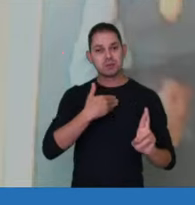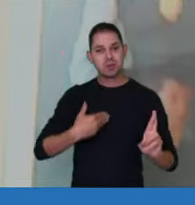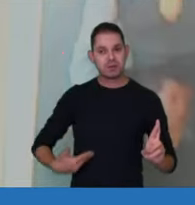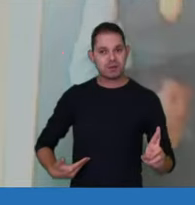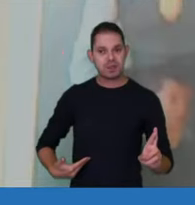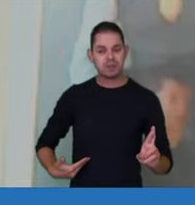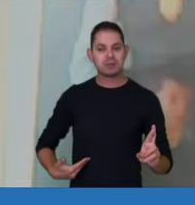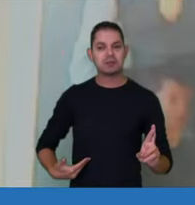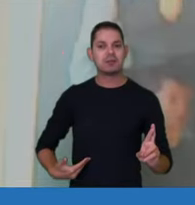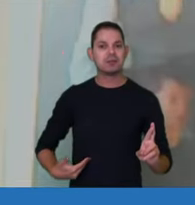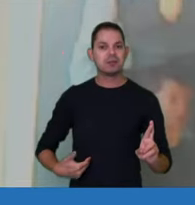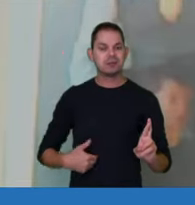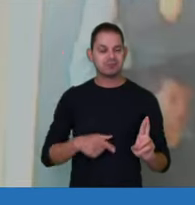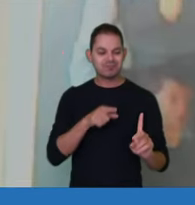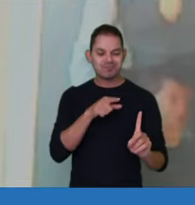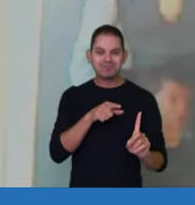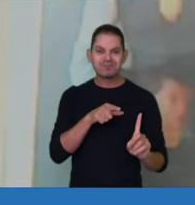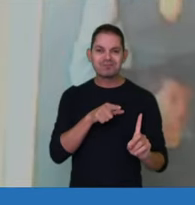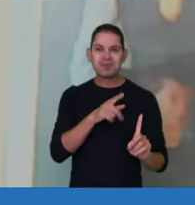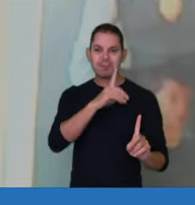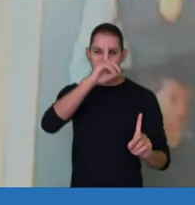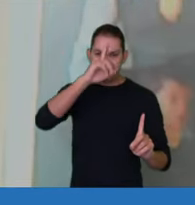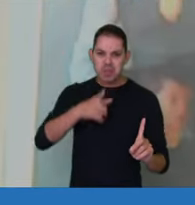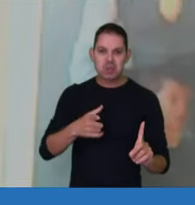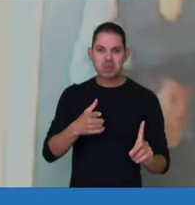dos mandantes.